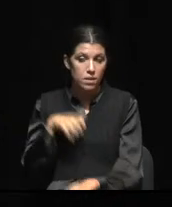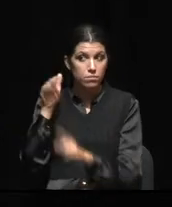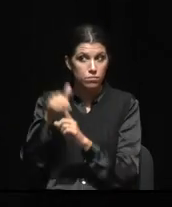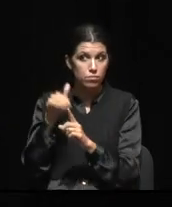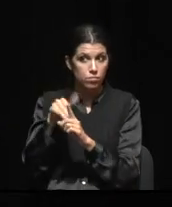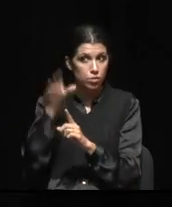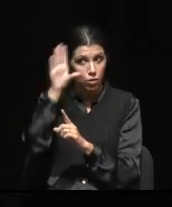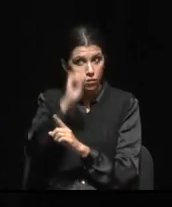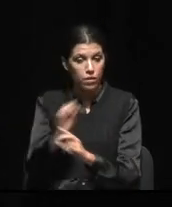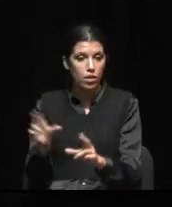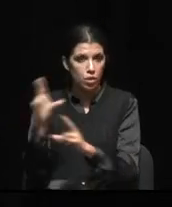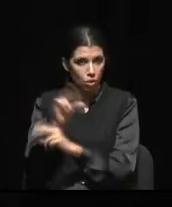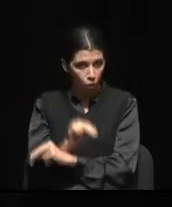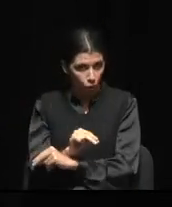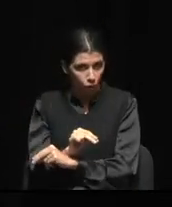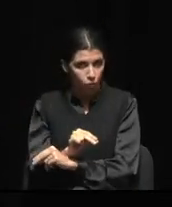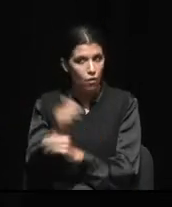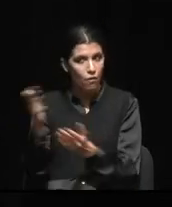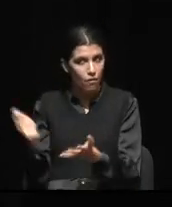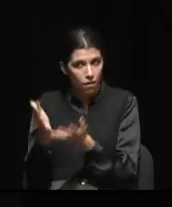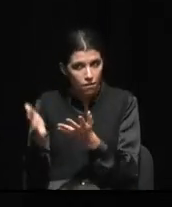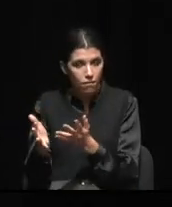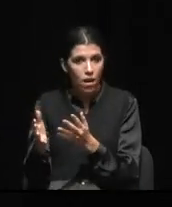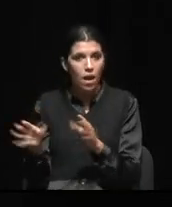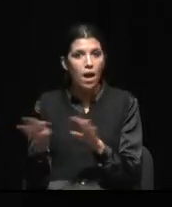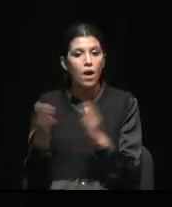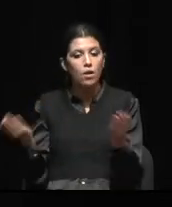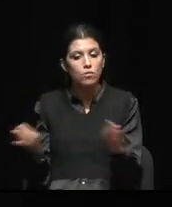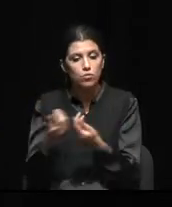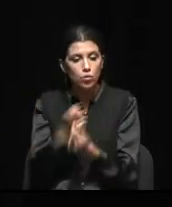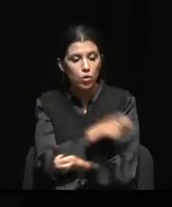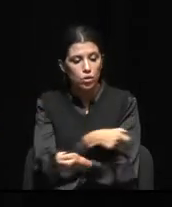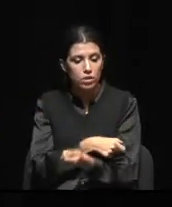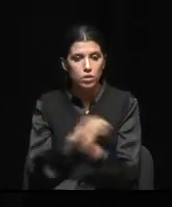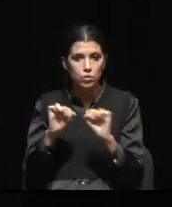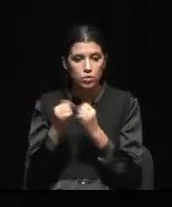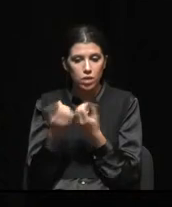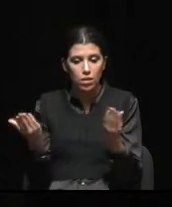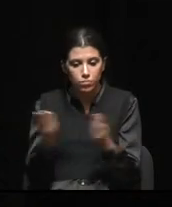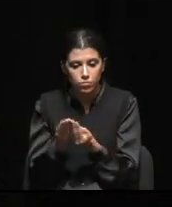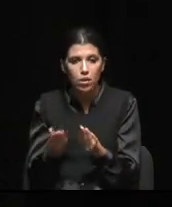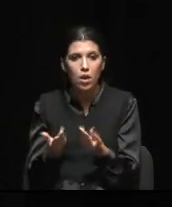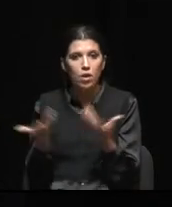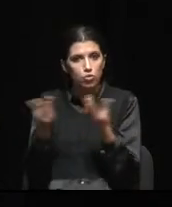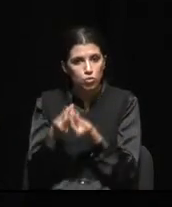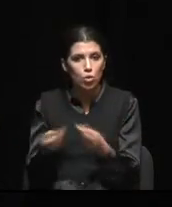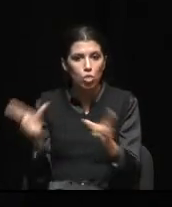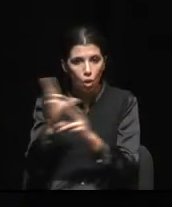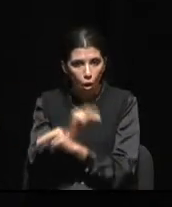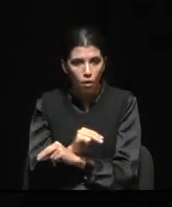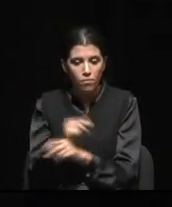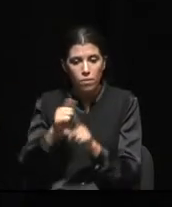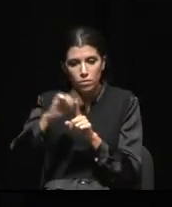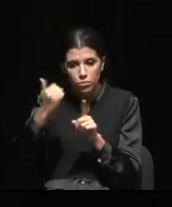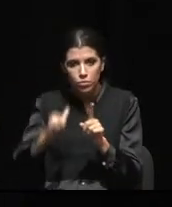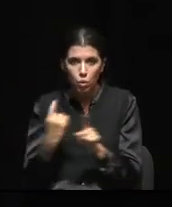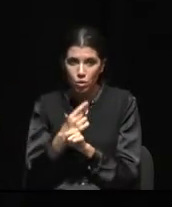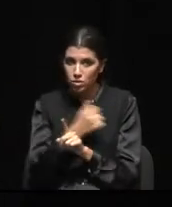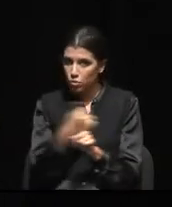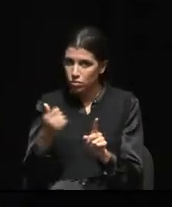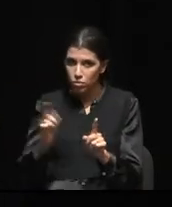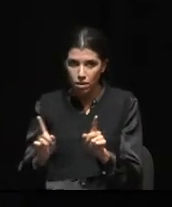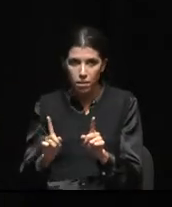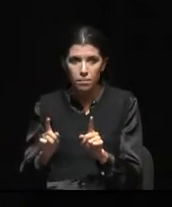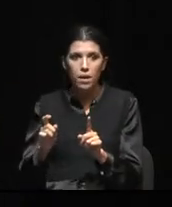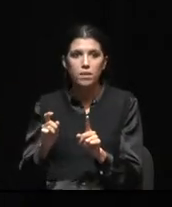governo para então que haja uma nova concertação social para que se consiga então retificar o que não está bem para os